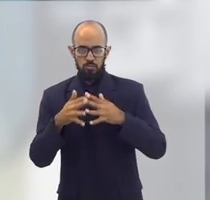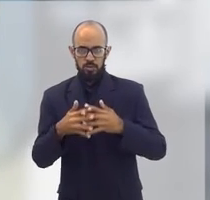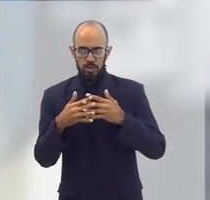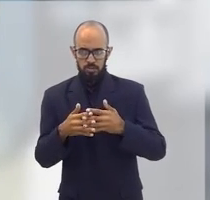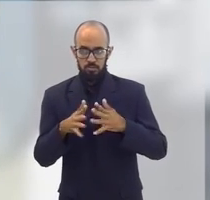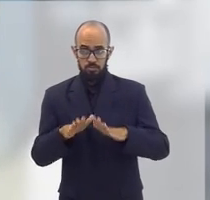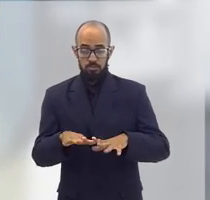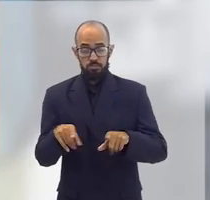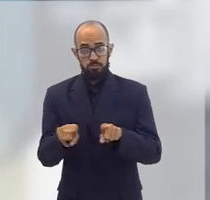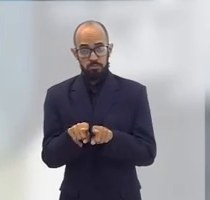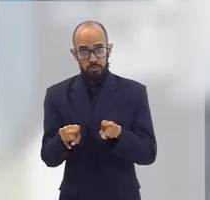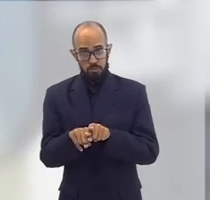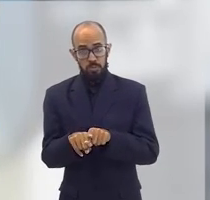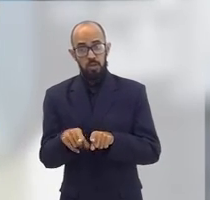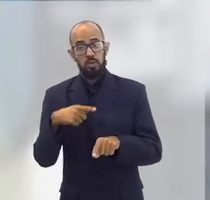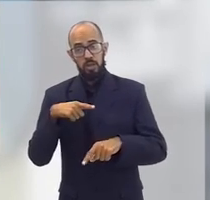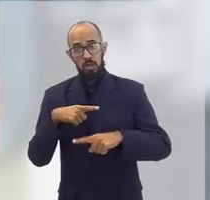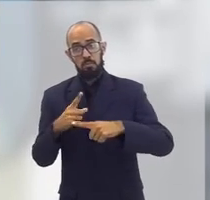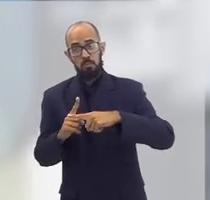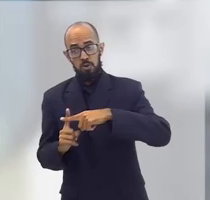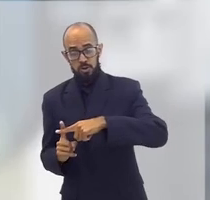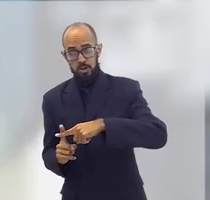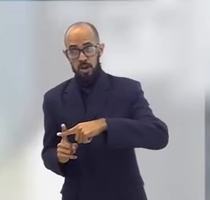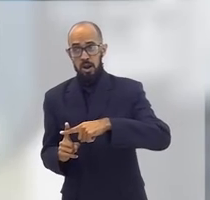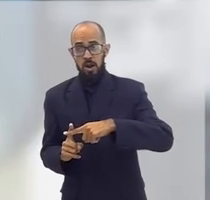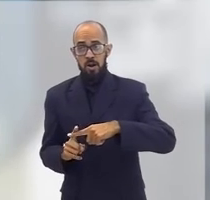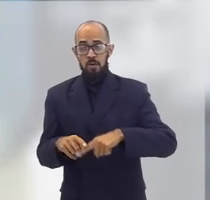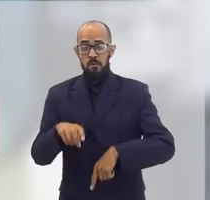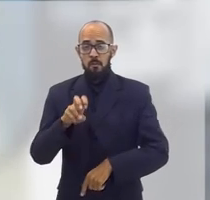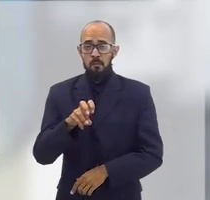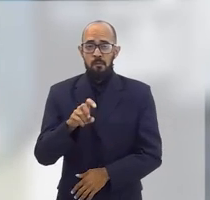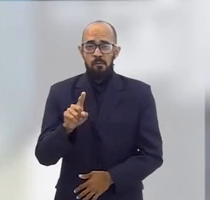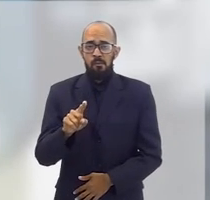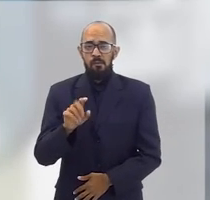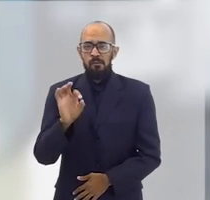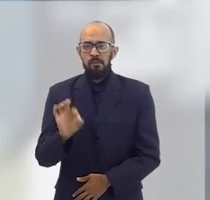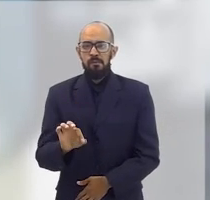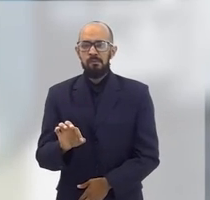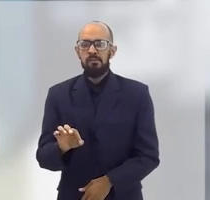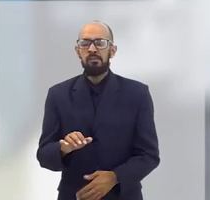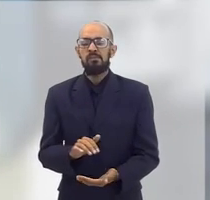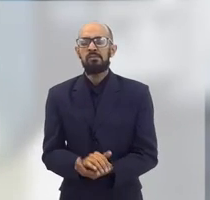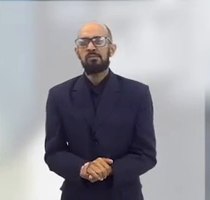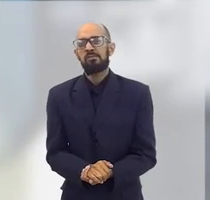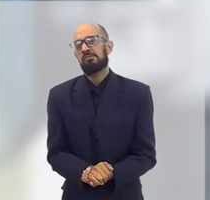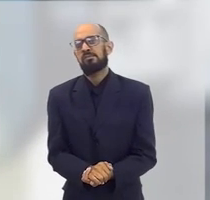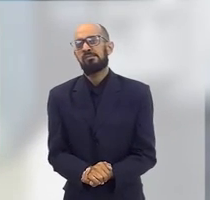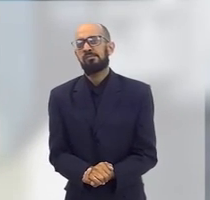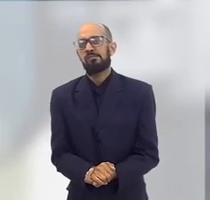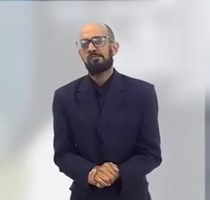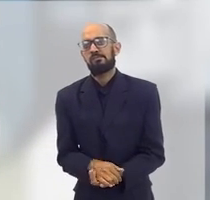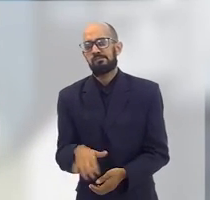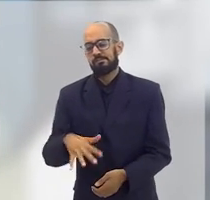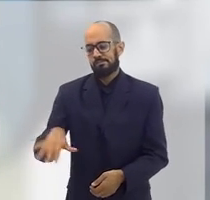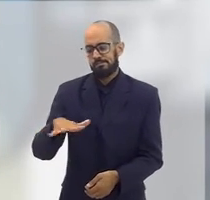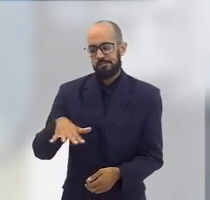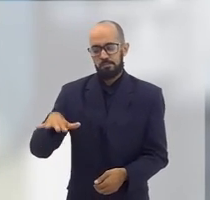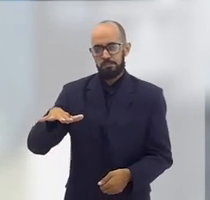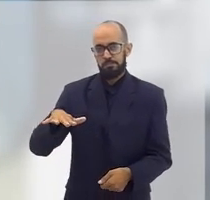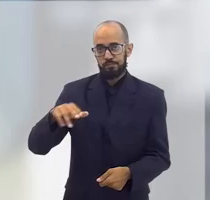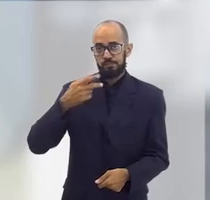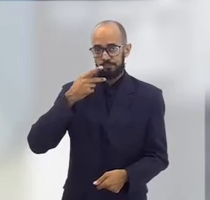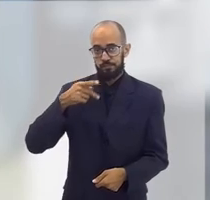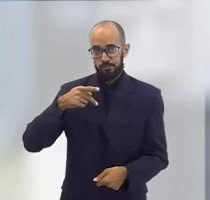Agora, apesar disso, e aí vem um sinal positivo, a gente também tem que mencionar isso, Rafael, 51% do